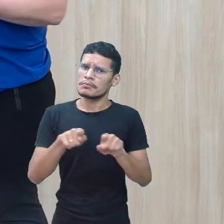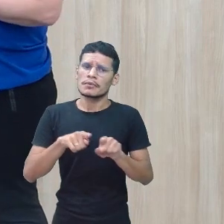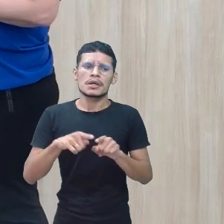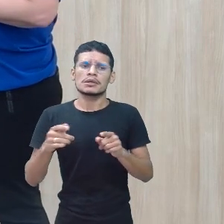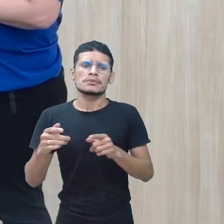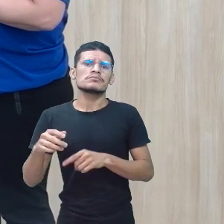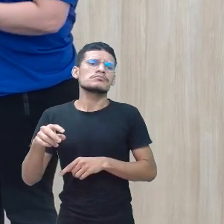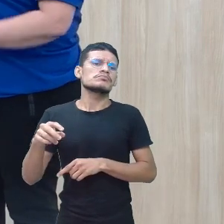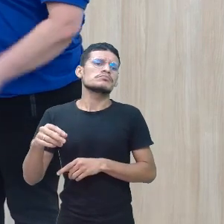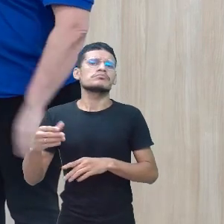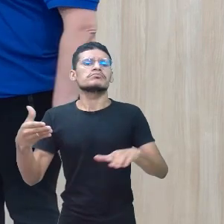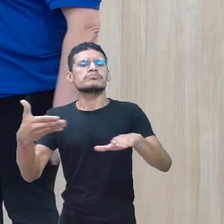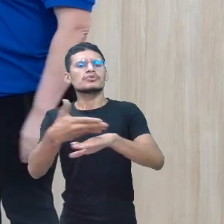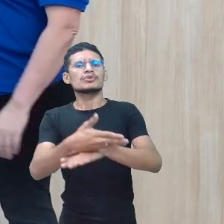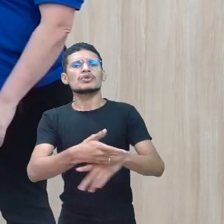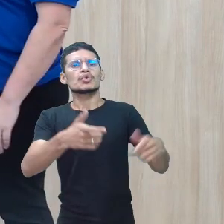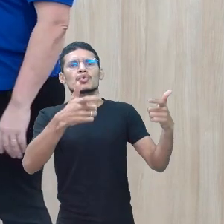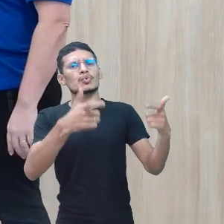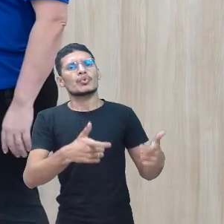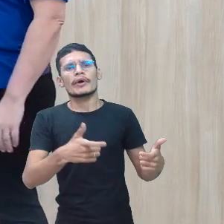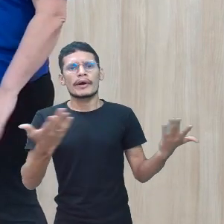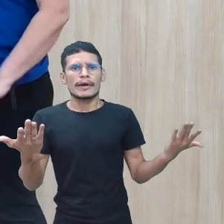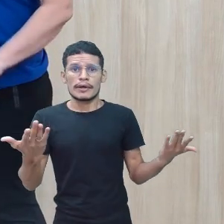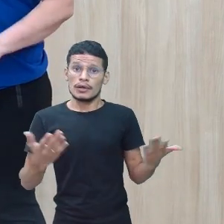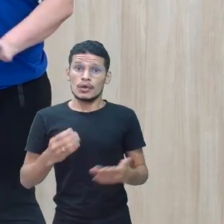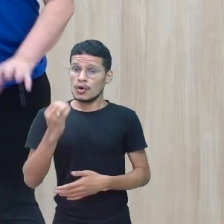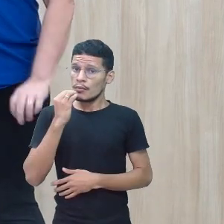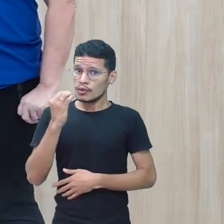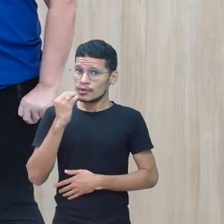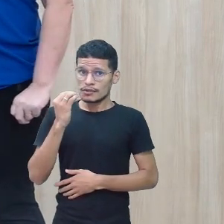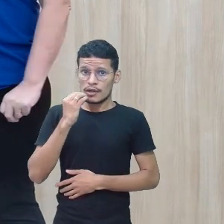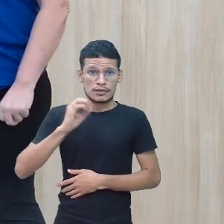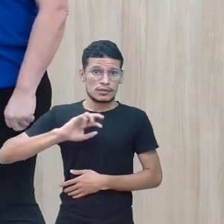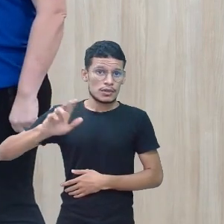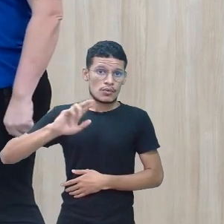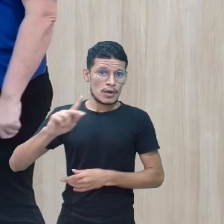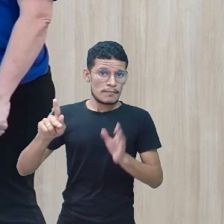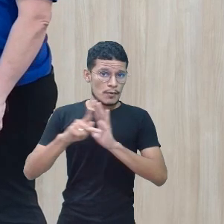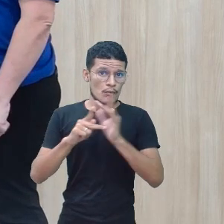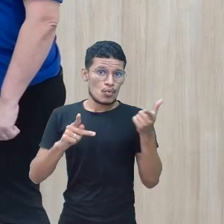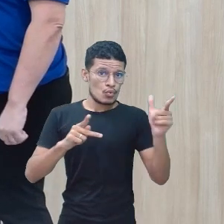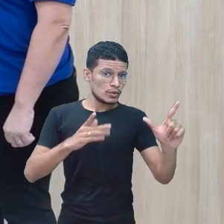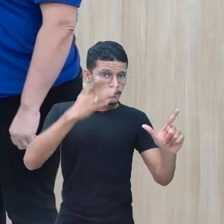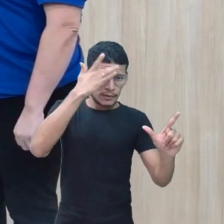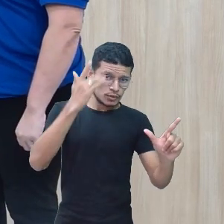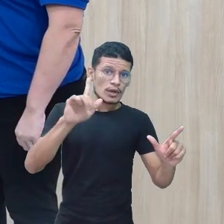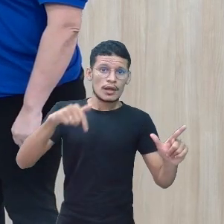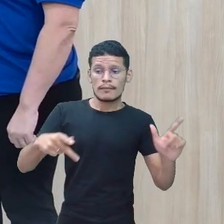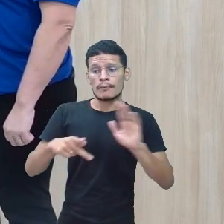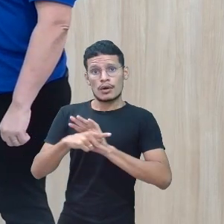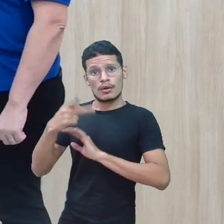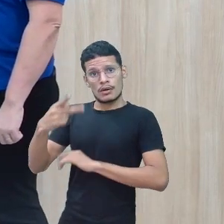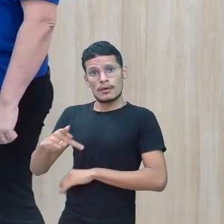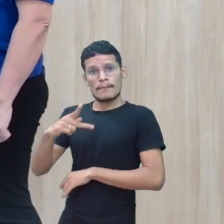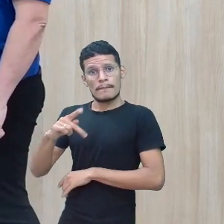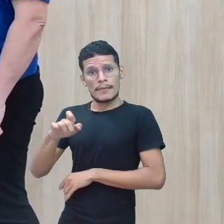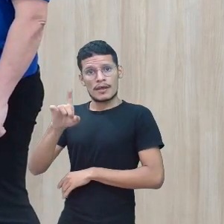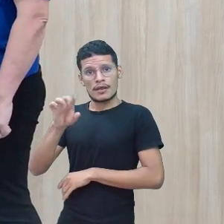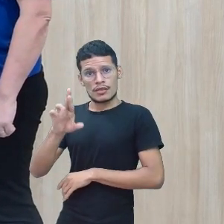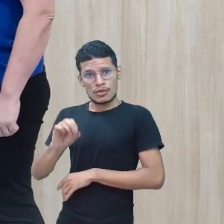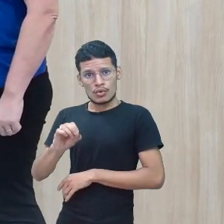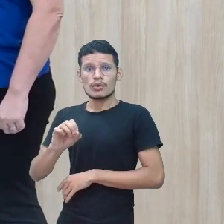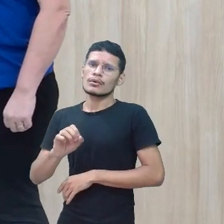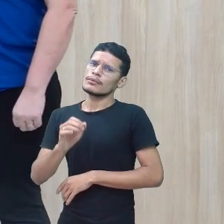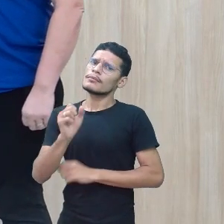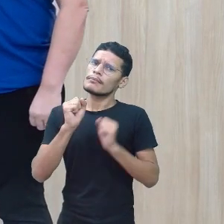determinado lugar. Então, veja só, essa oportunidade não é de outra pessoa, é de Pedro. Então, seu,